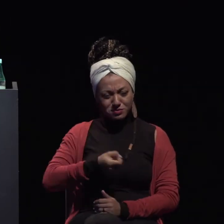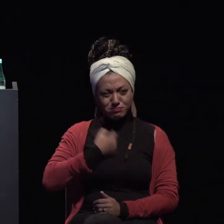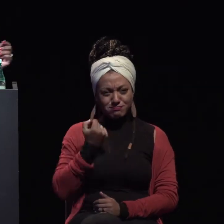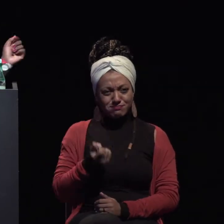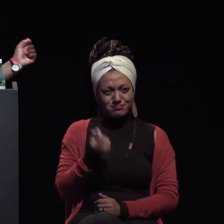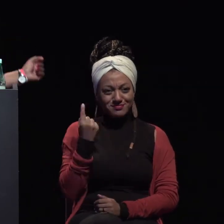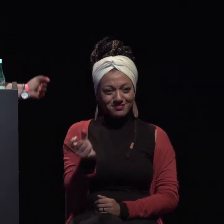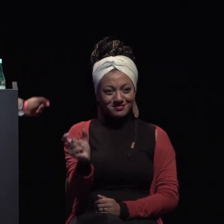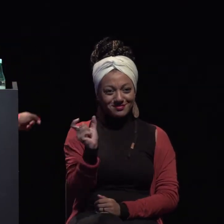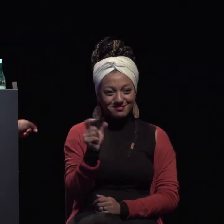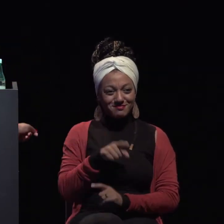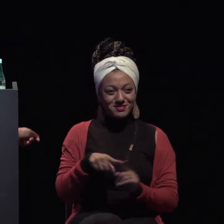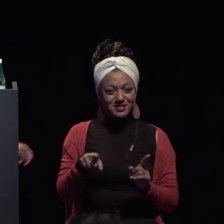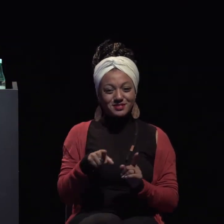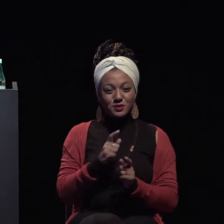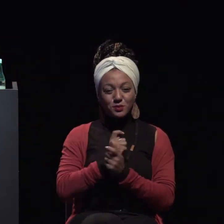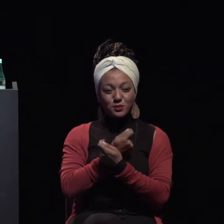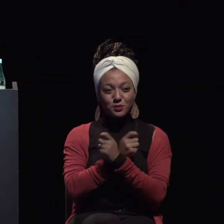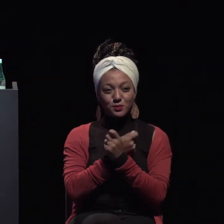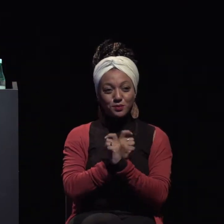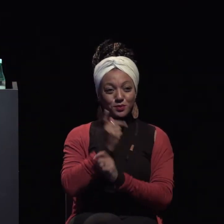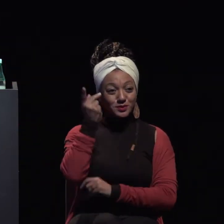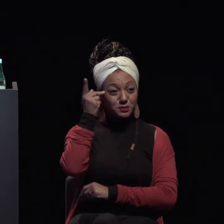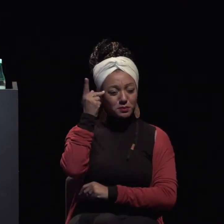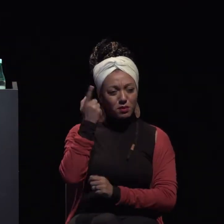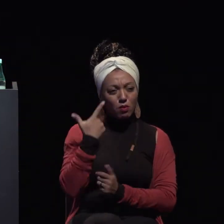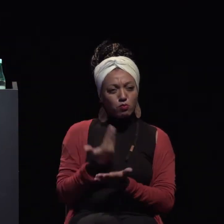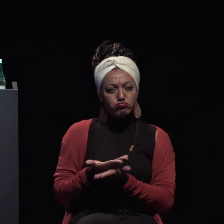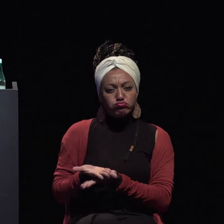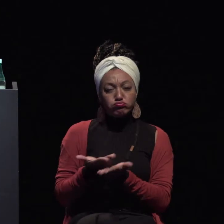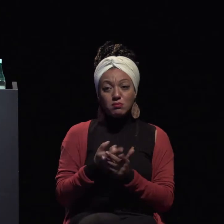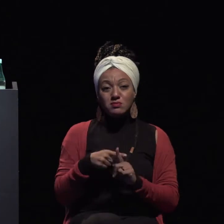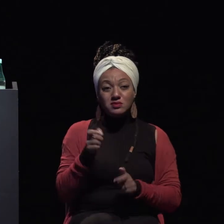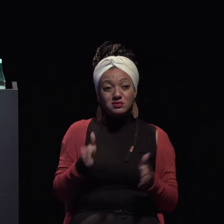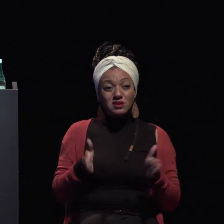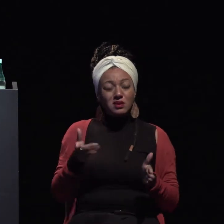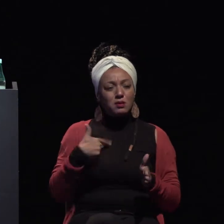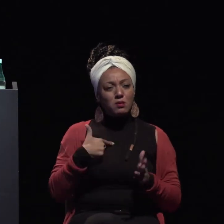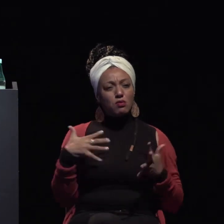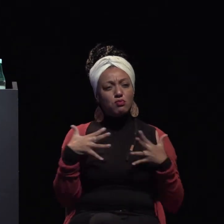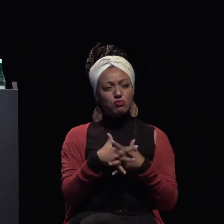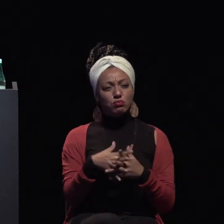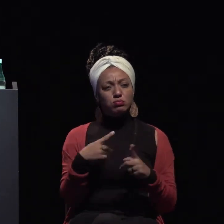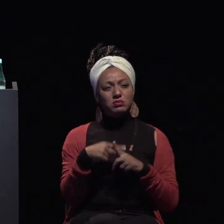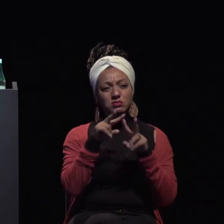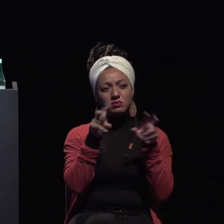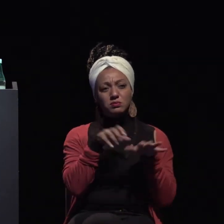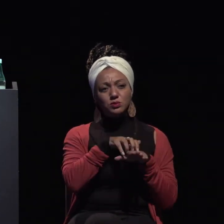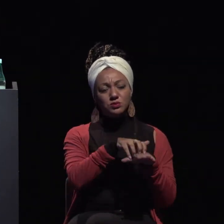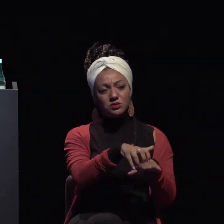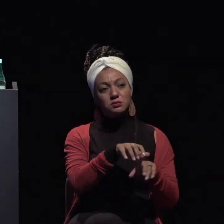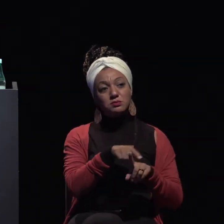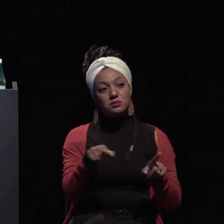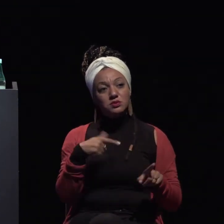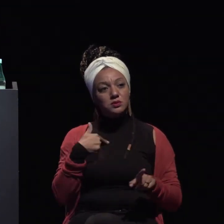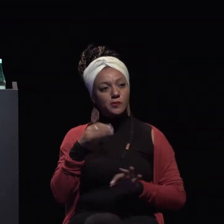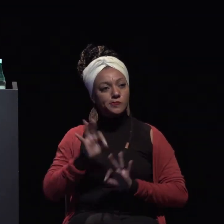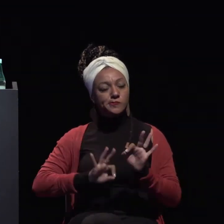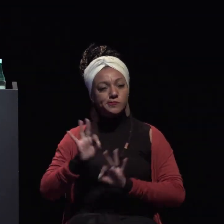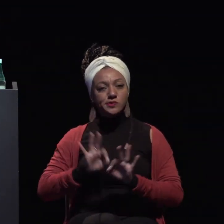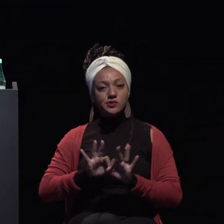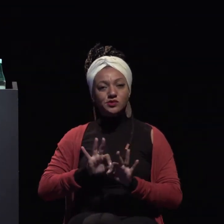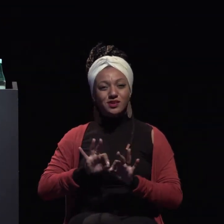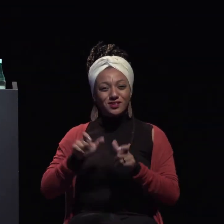São Paulo. E aí era uma confusão enquanto eu estava lá, porque eu falava sobre turismo, mas eu iniciei um trabalho na Zona